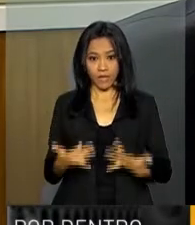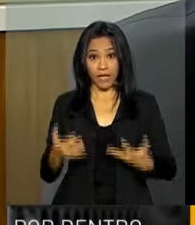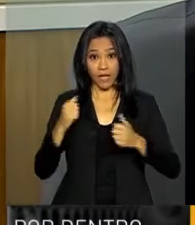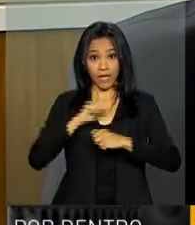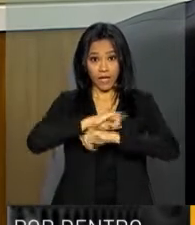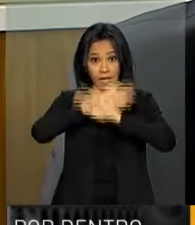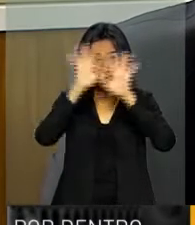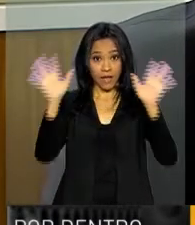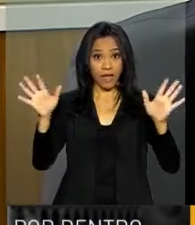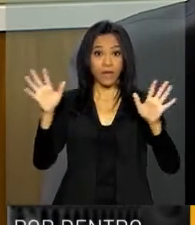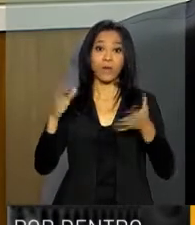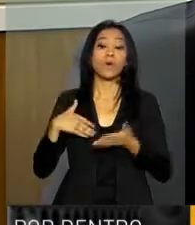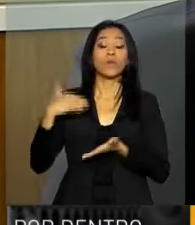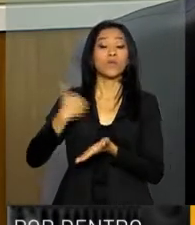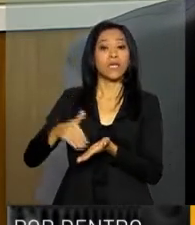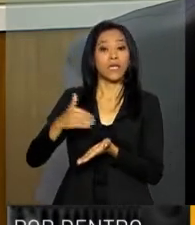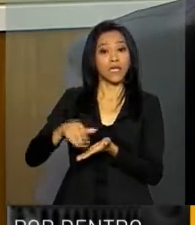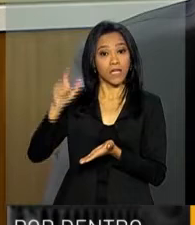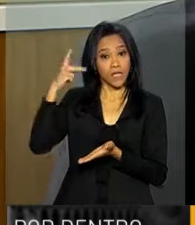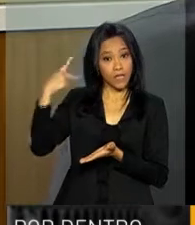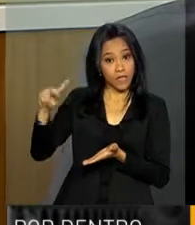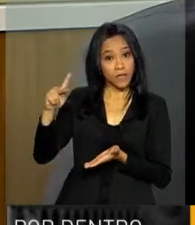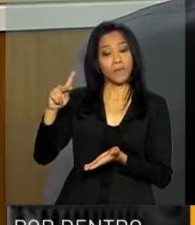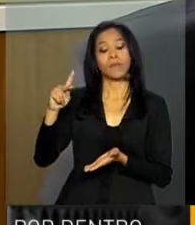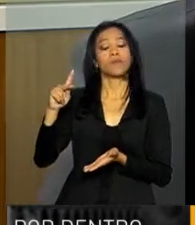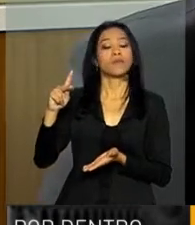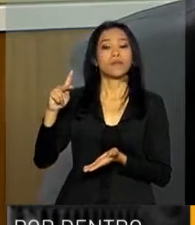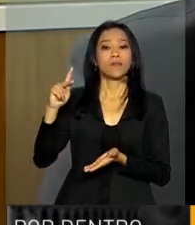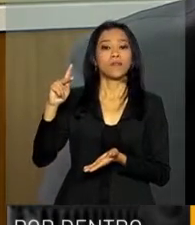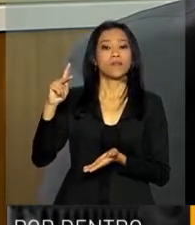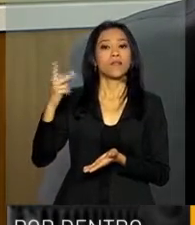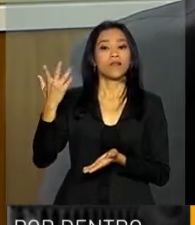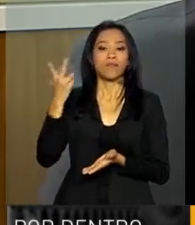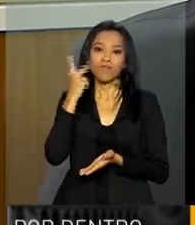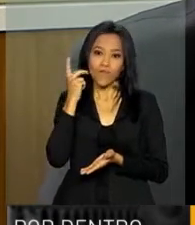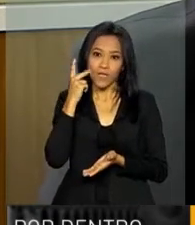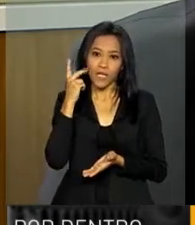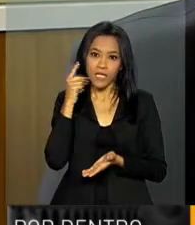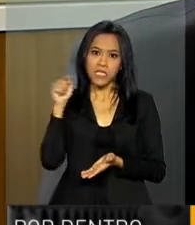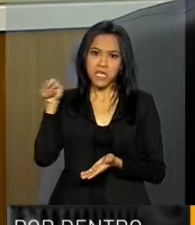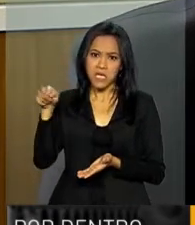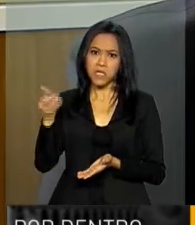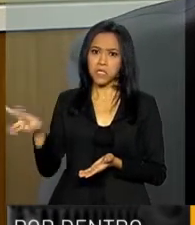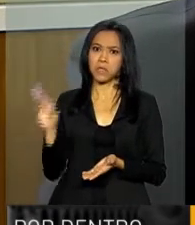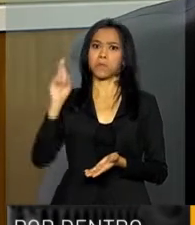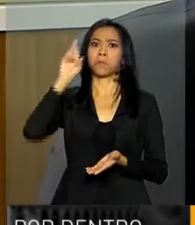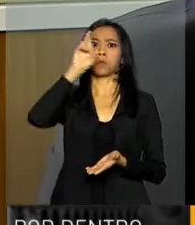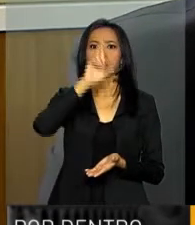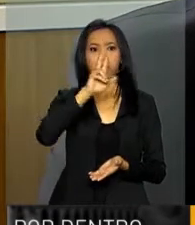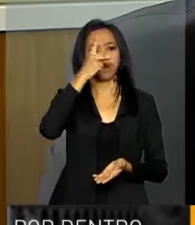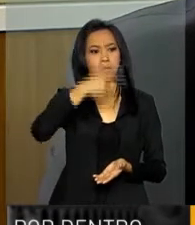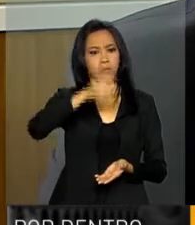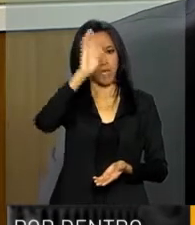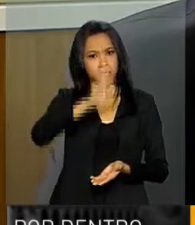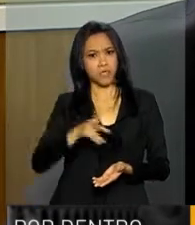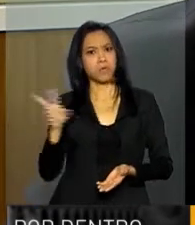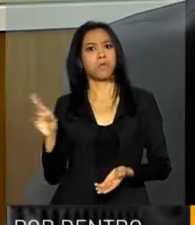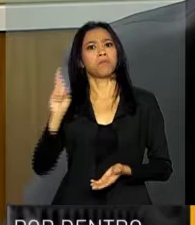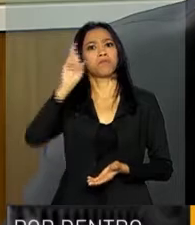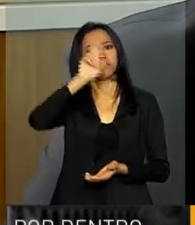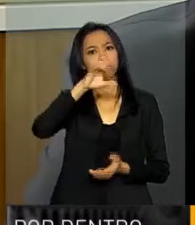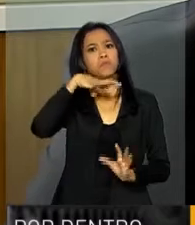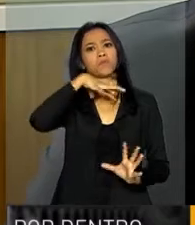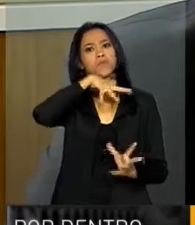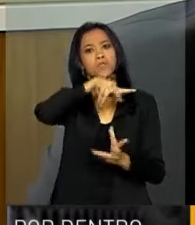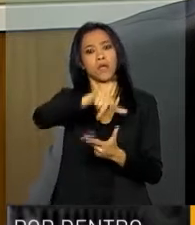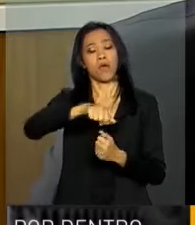trabalho setorial duet se destacado internacionalmente e nacionalmente e com trabalho e função do prodetur